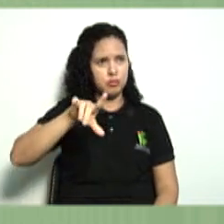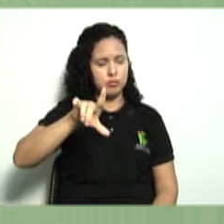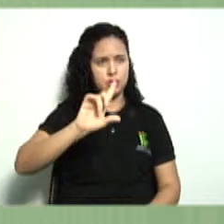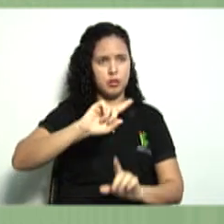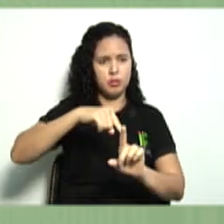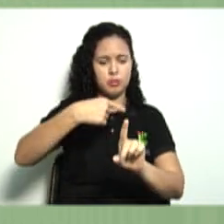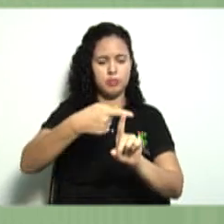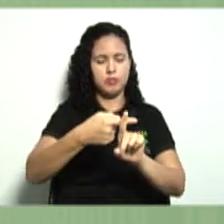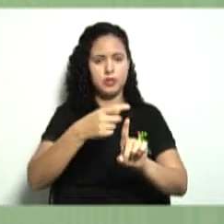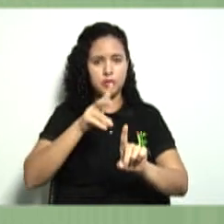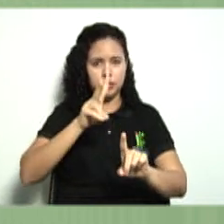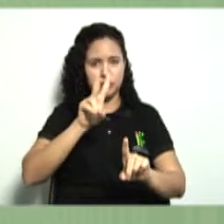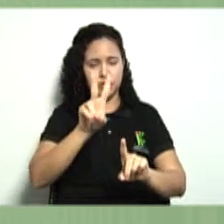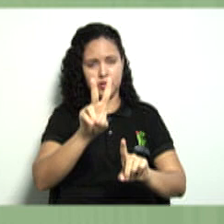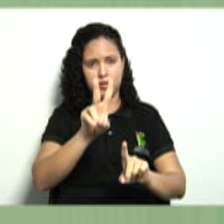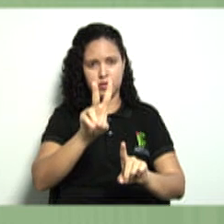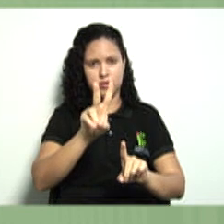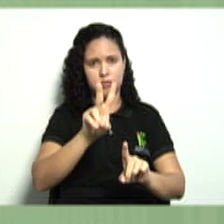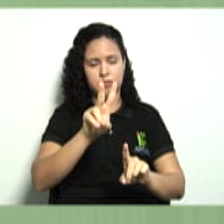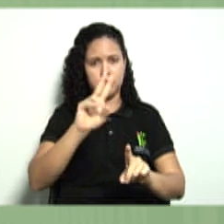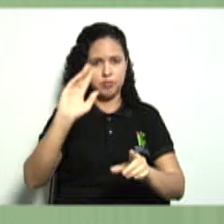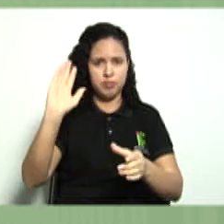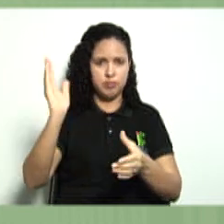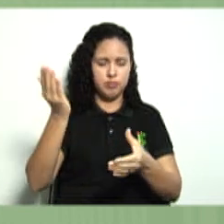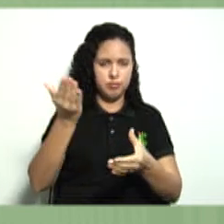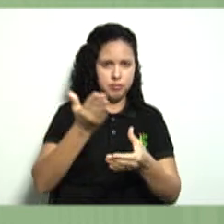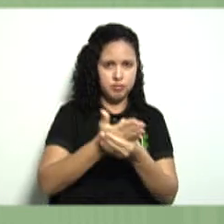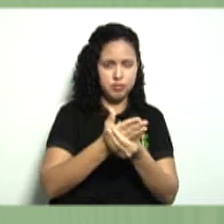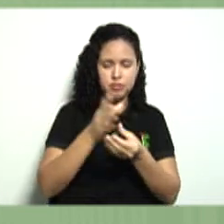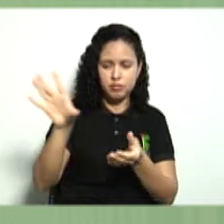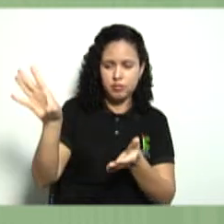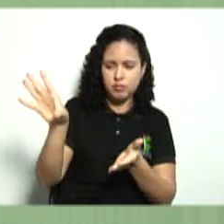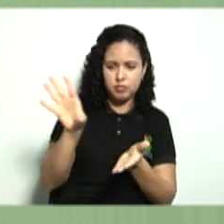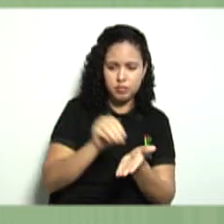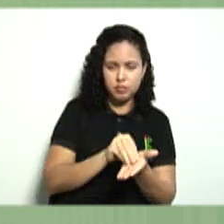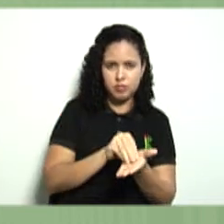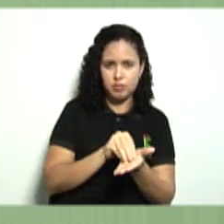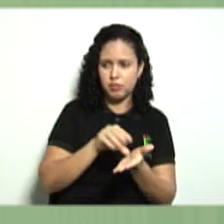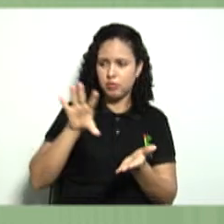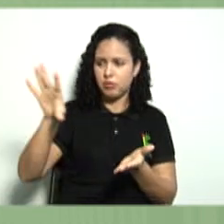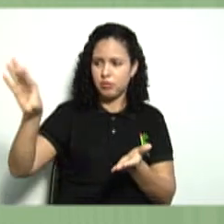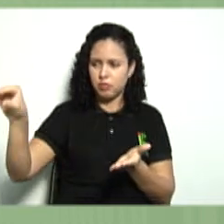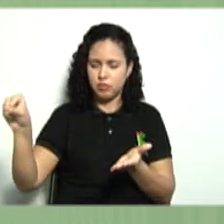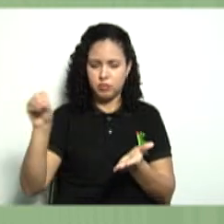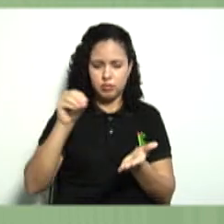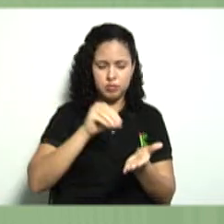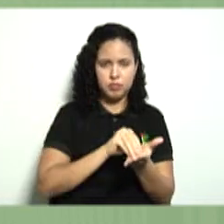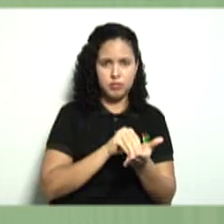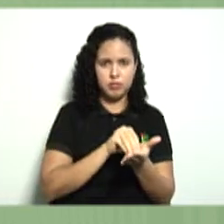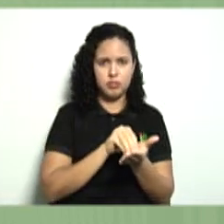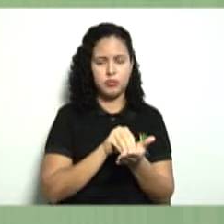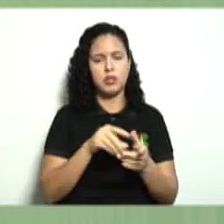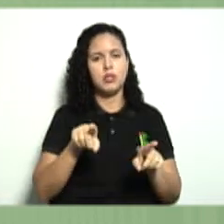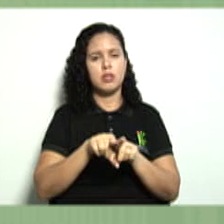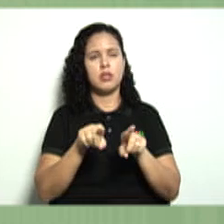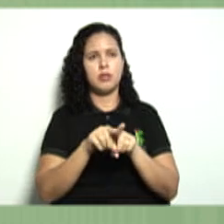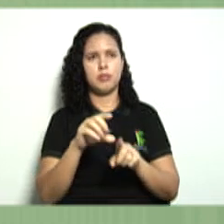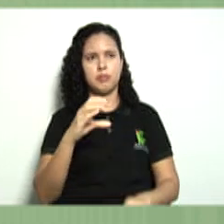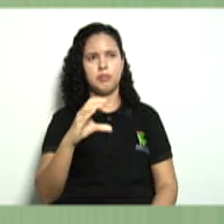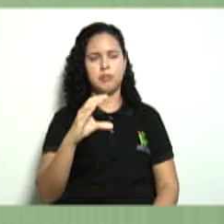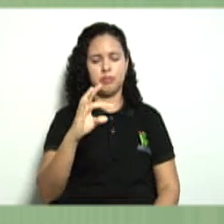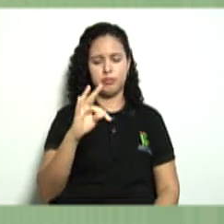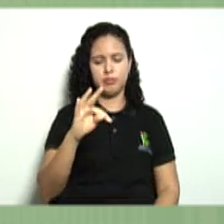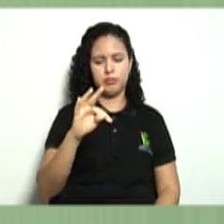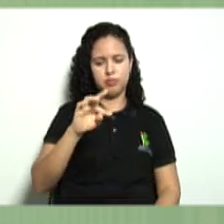quê? Esse arquivo vai colar. Você também pode fazer o Ctrl X, ó, que também vai entrar para a